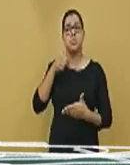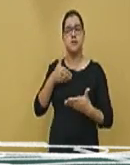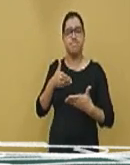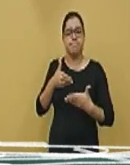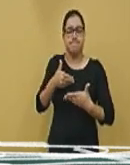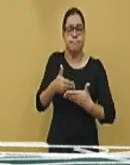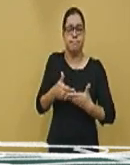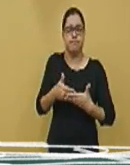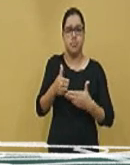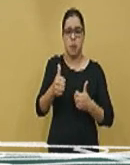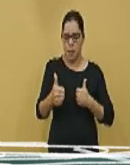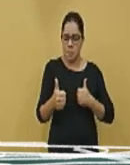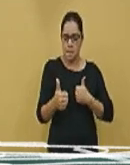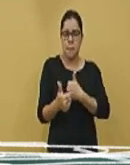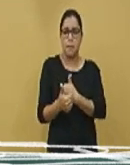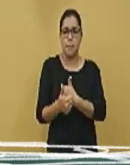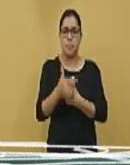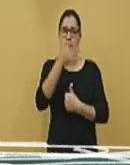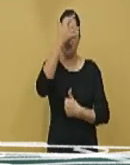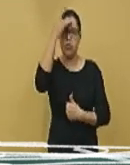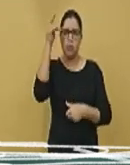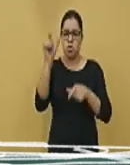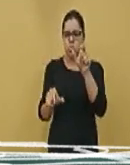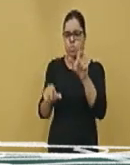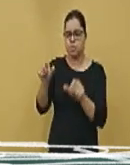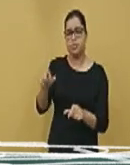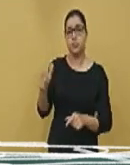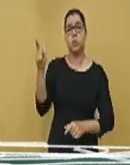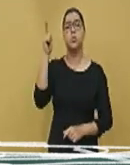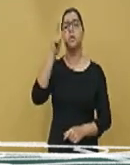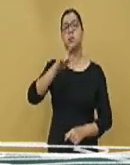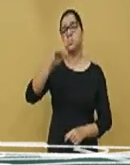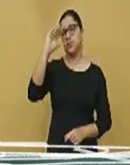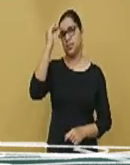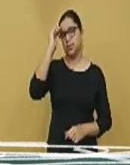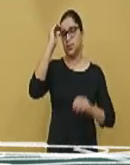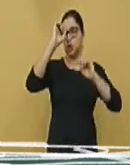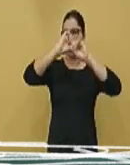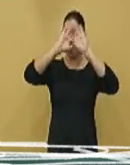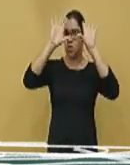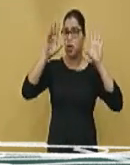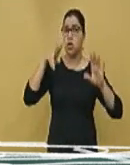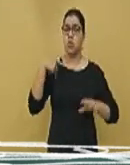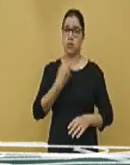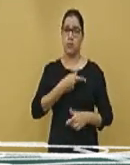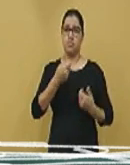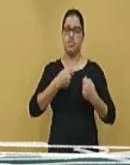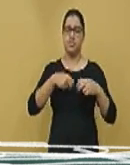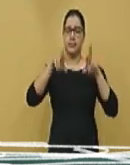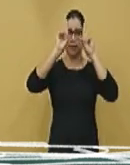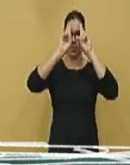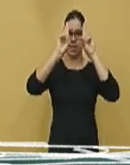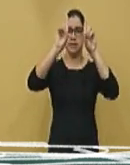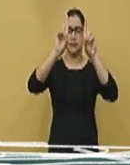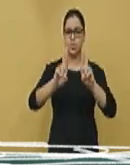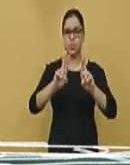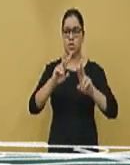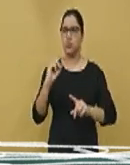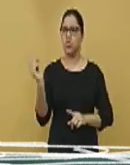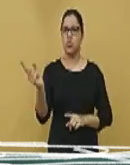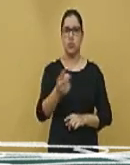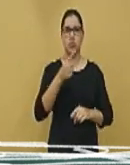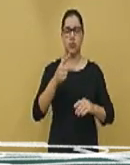vocês, para que a gente consiga entender que devemos respeitar a todos e a todas, porque somos todos